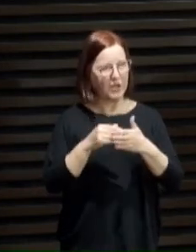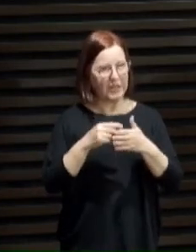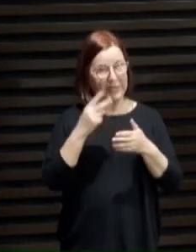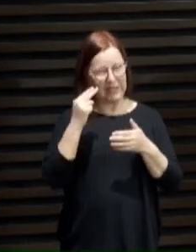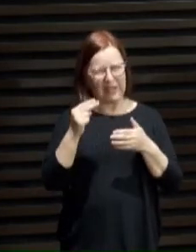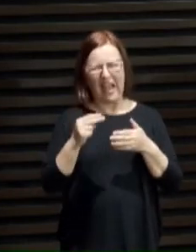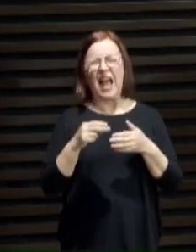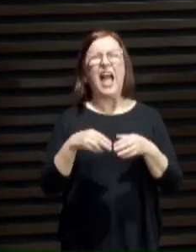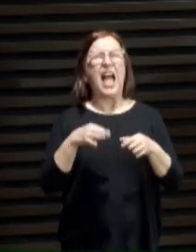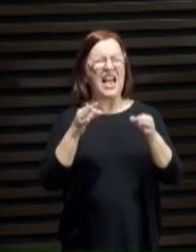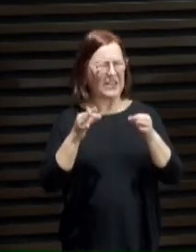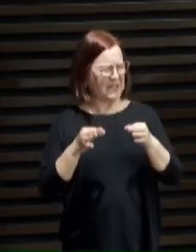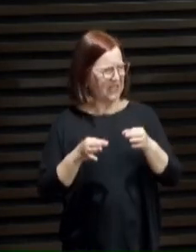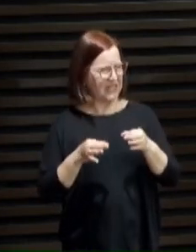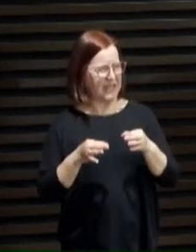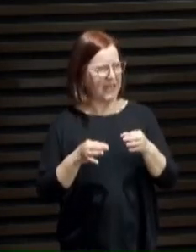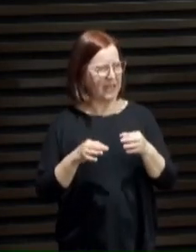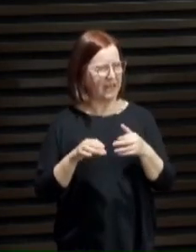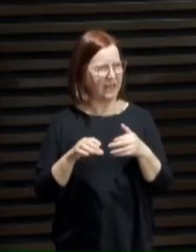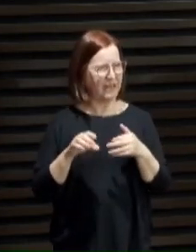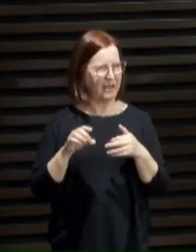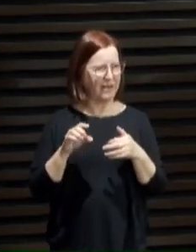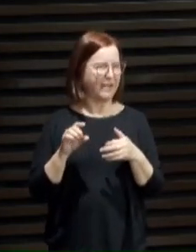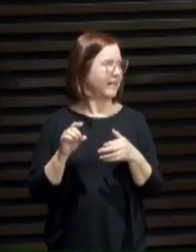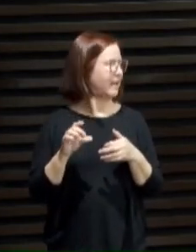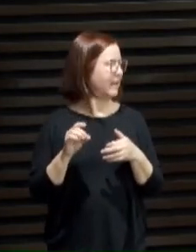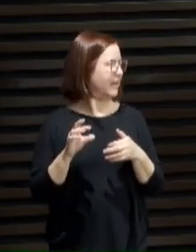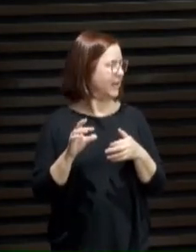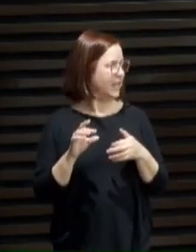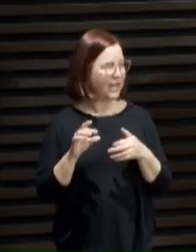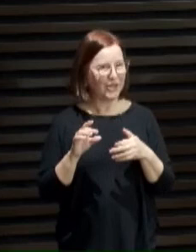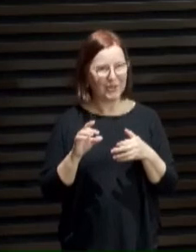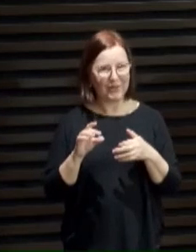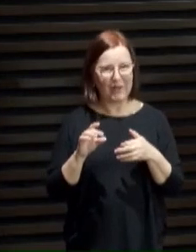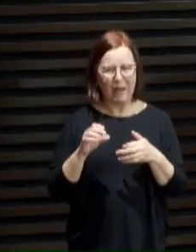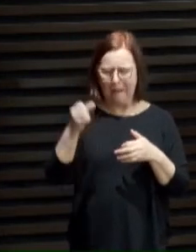tudo certo, é só pegar aquela desgraça e fazer assim, ó.